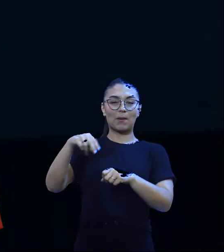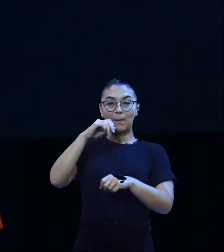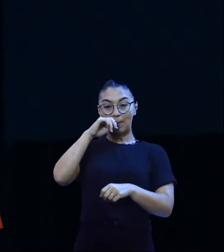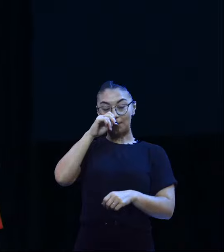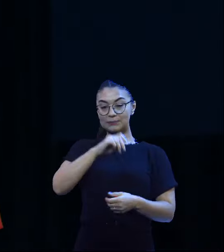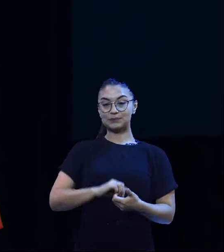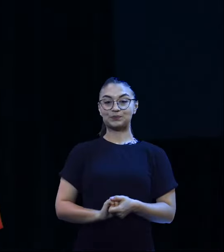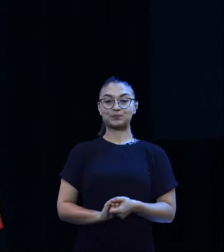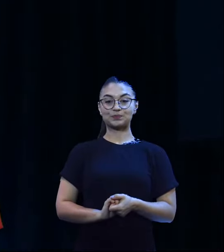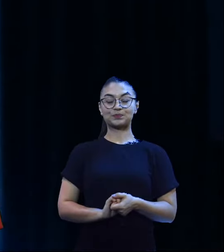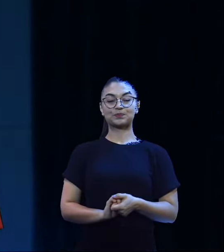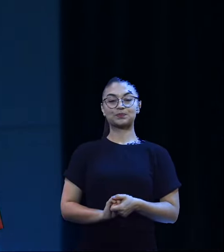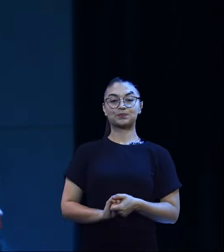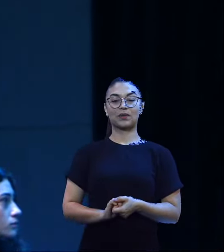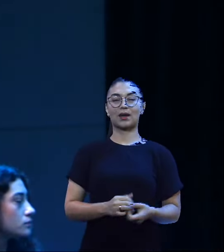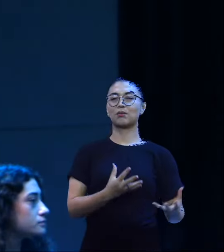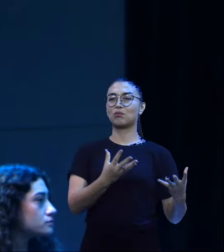acontecer.